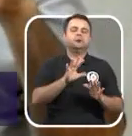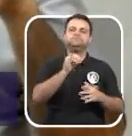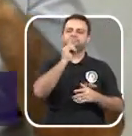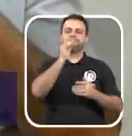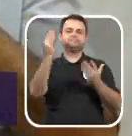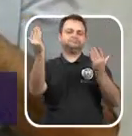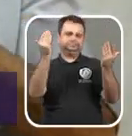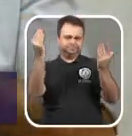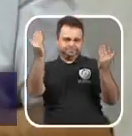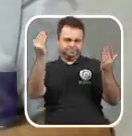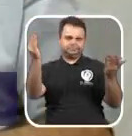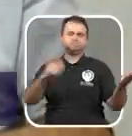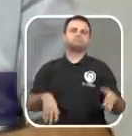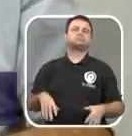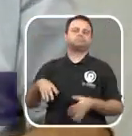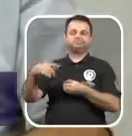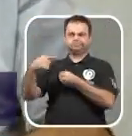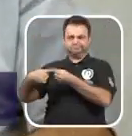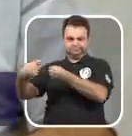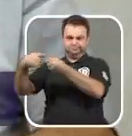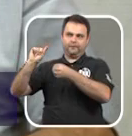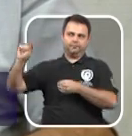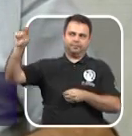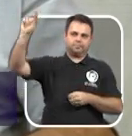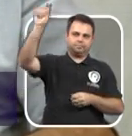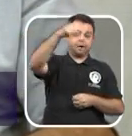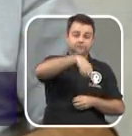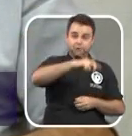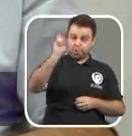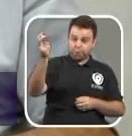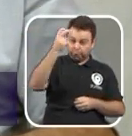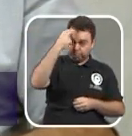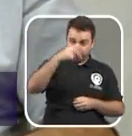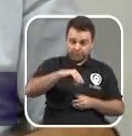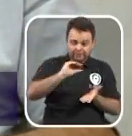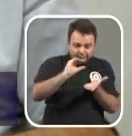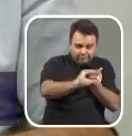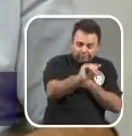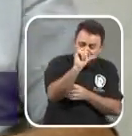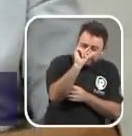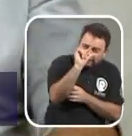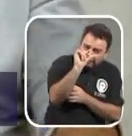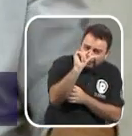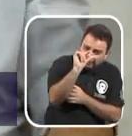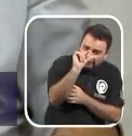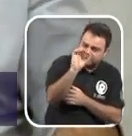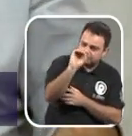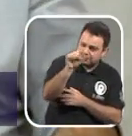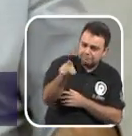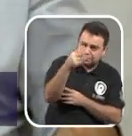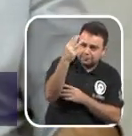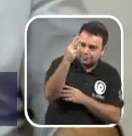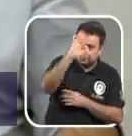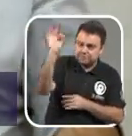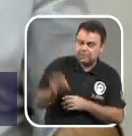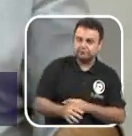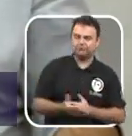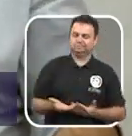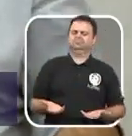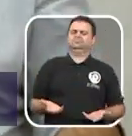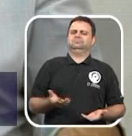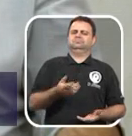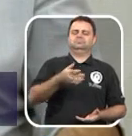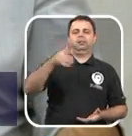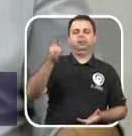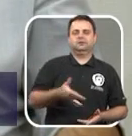cidades que são capitais de região metropolitana, é o pior orçamento da cultura. É 0,3%, é menos que 0,5%. E